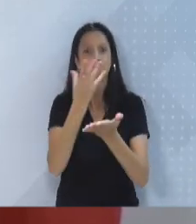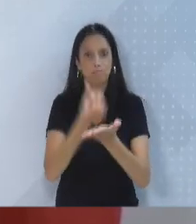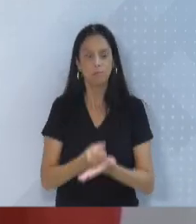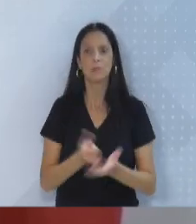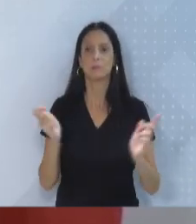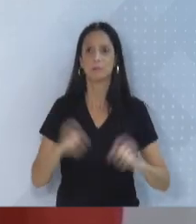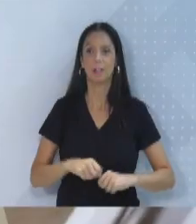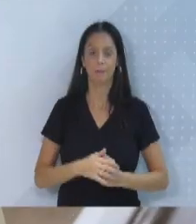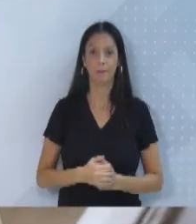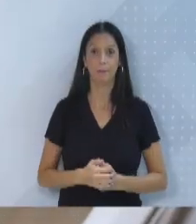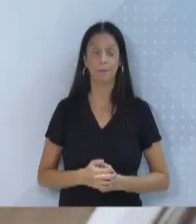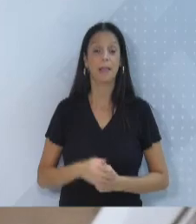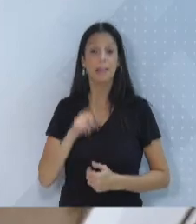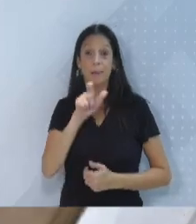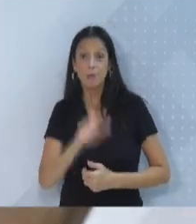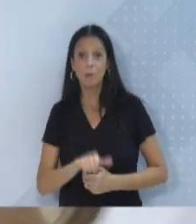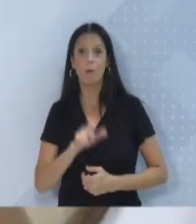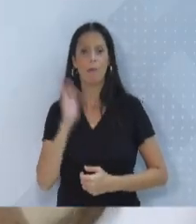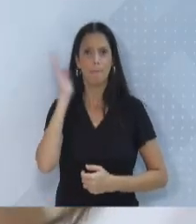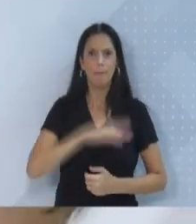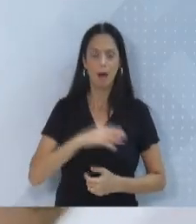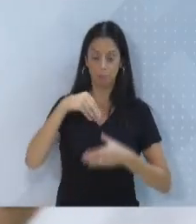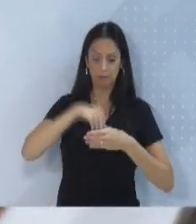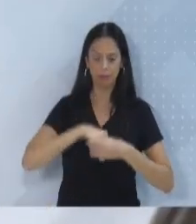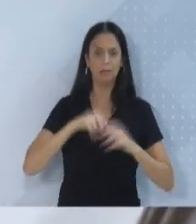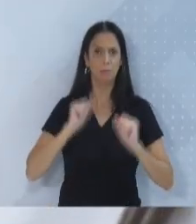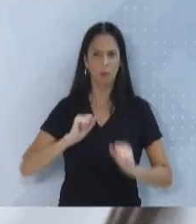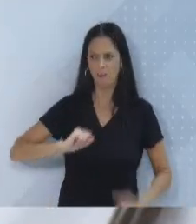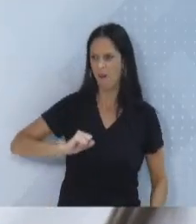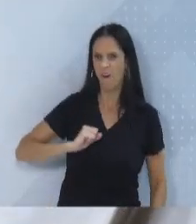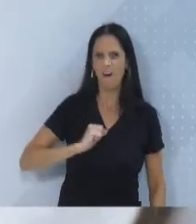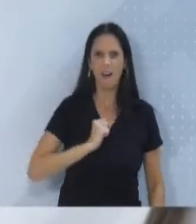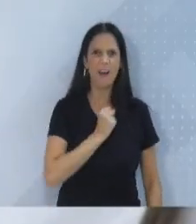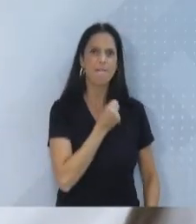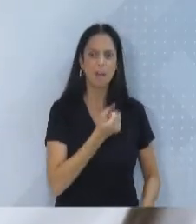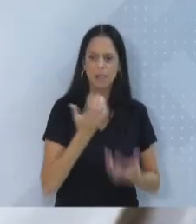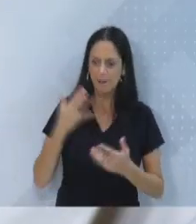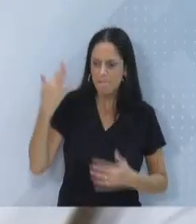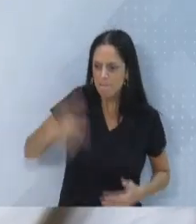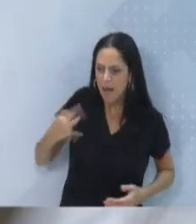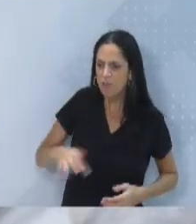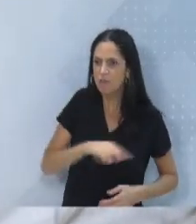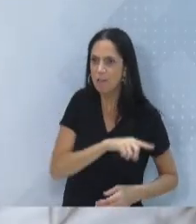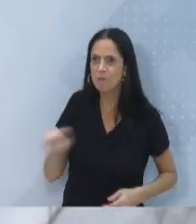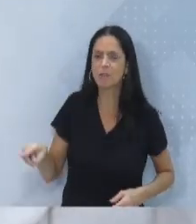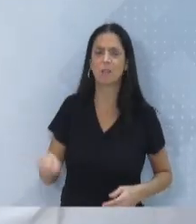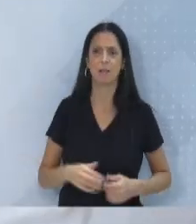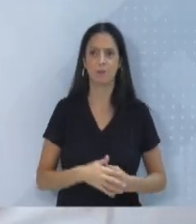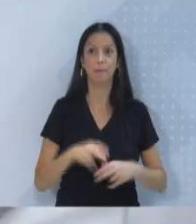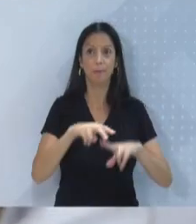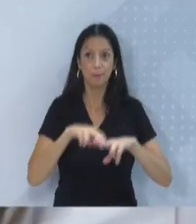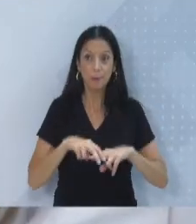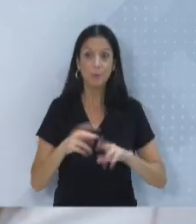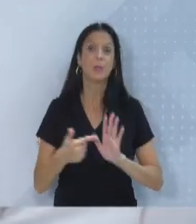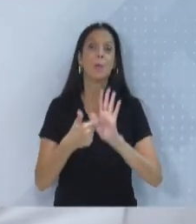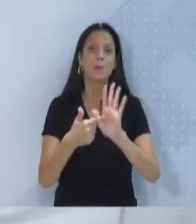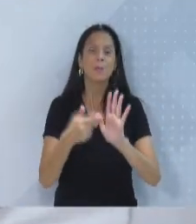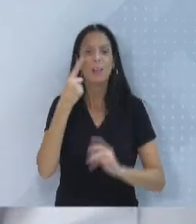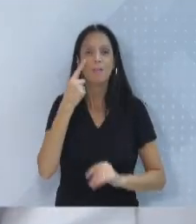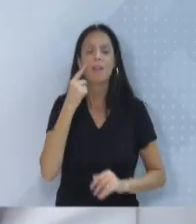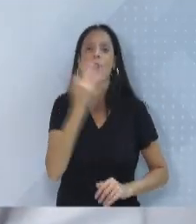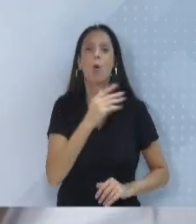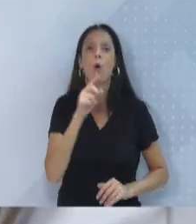Essa pessoa má, ela pode estar com muita raiva e vai querer machucar muito. Por isso que eu sinalizei com um vermelho